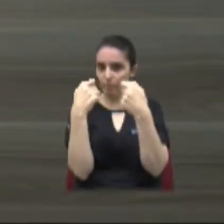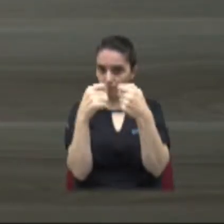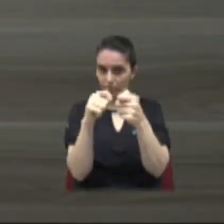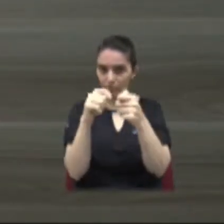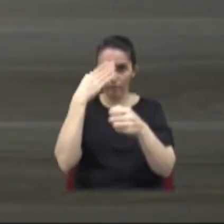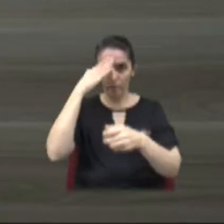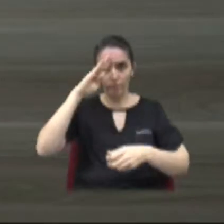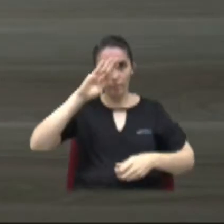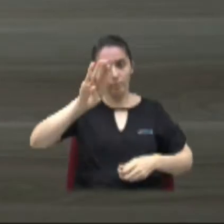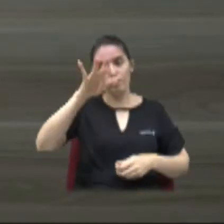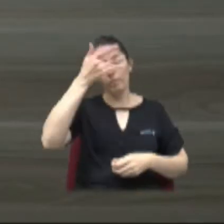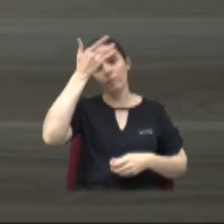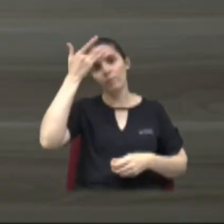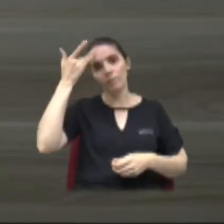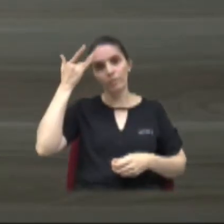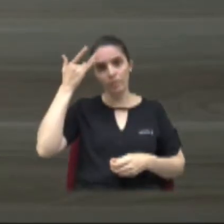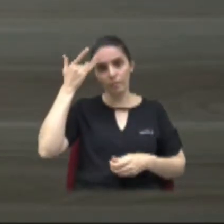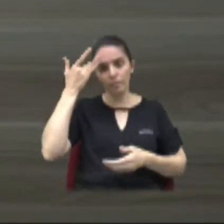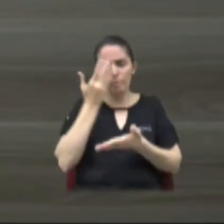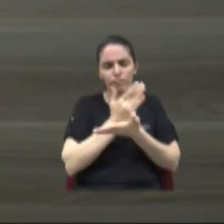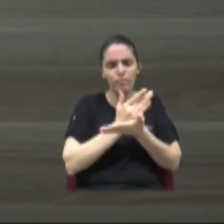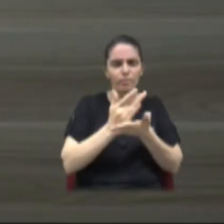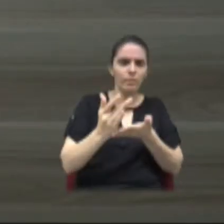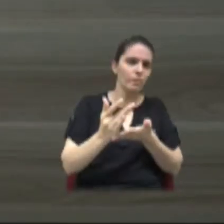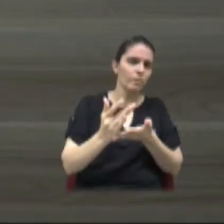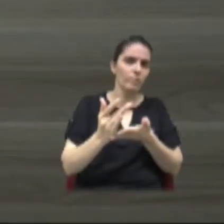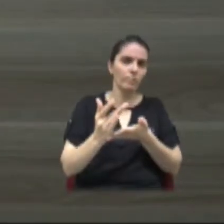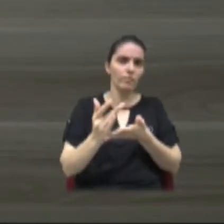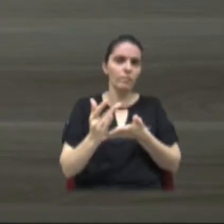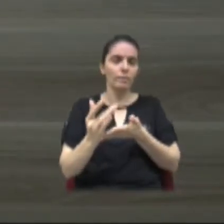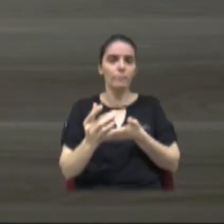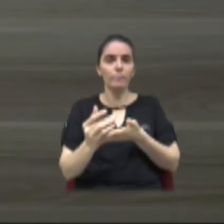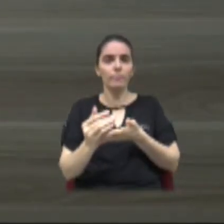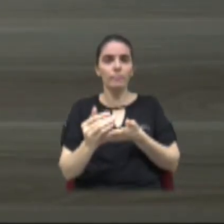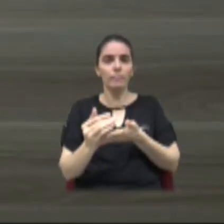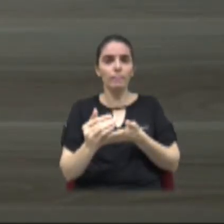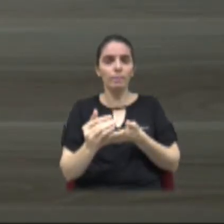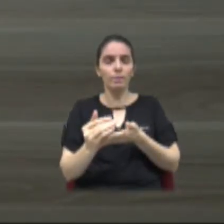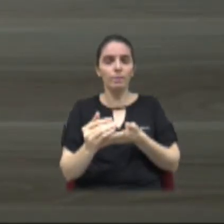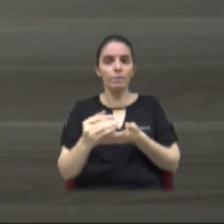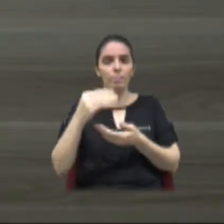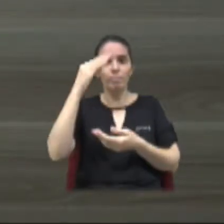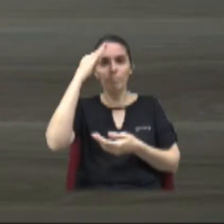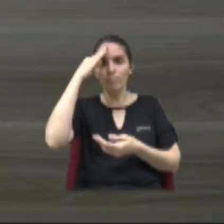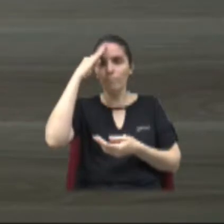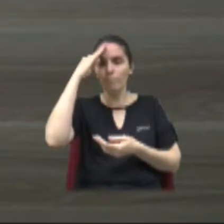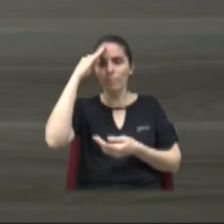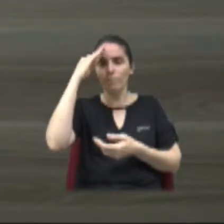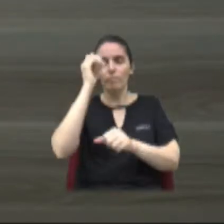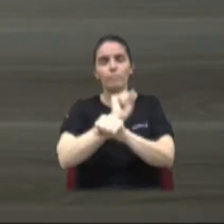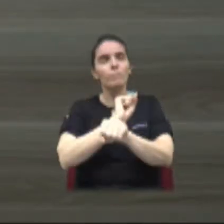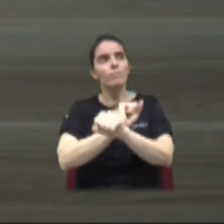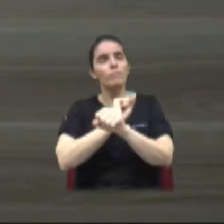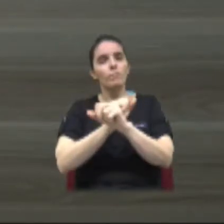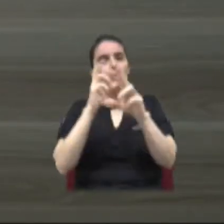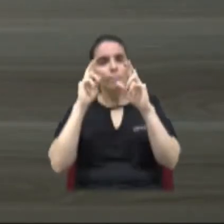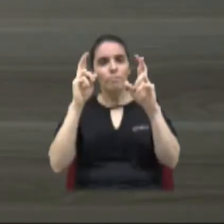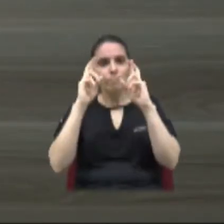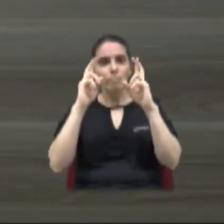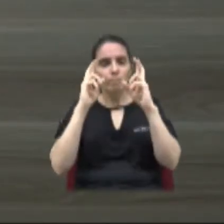dinheiro é público e nós estamos clamando por mudança, não só em Limeira. Apesar que o município em si,